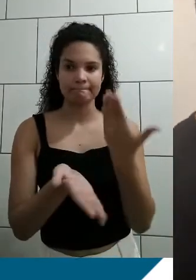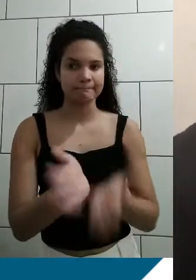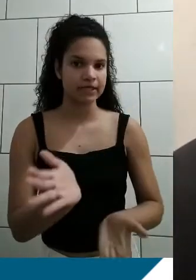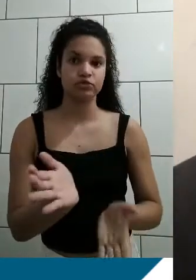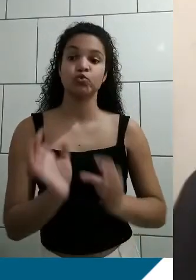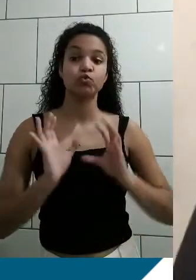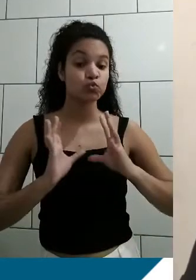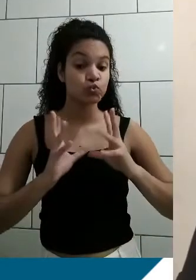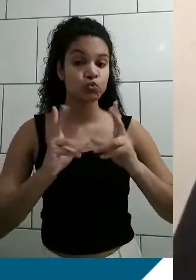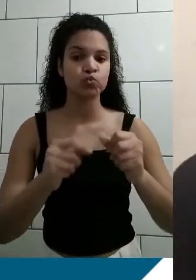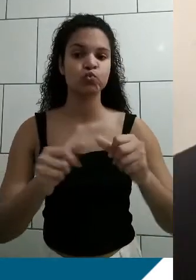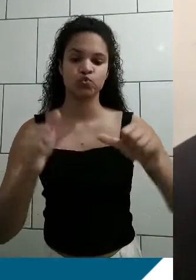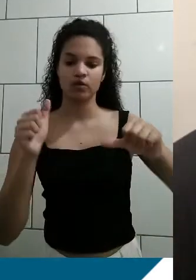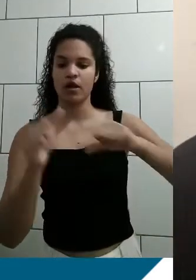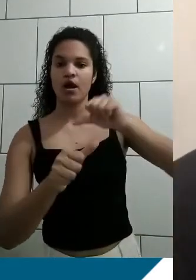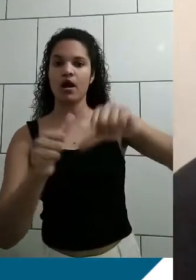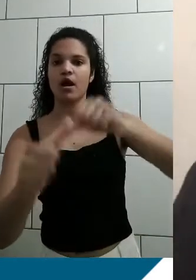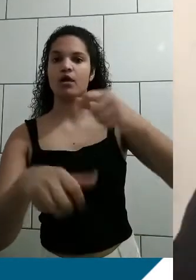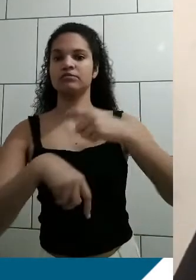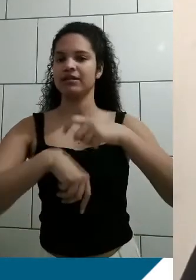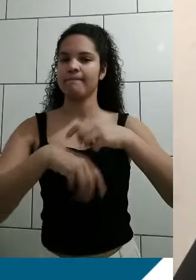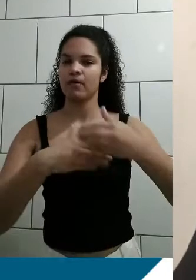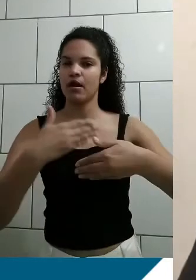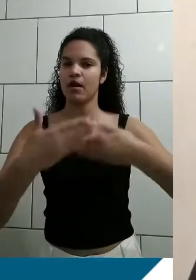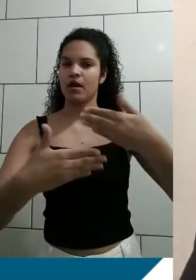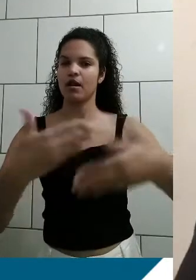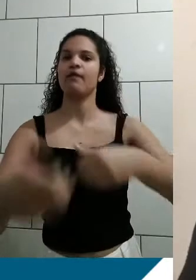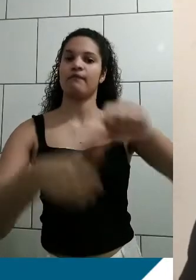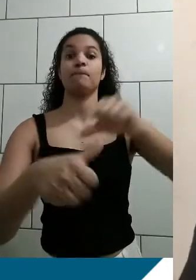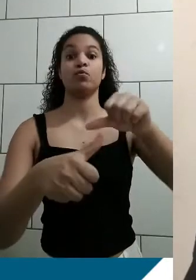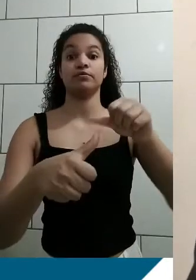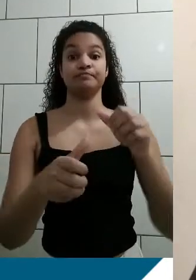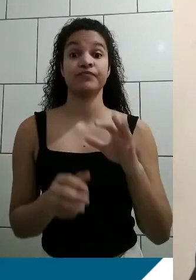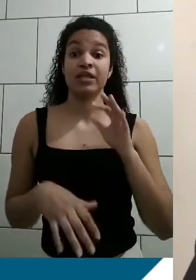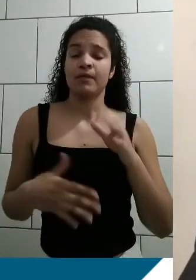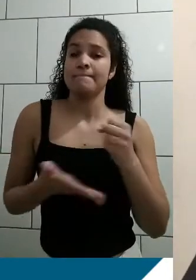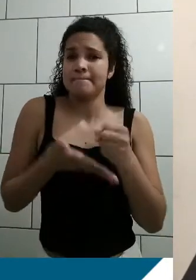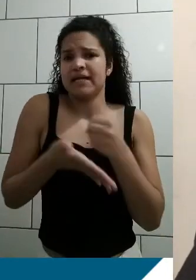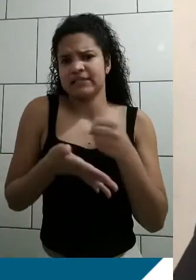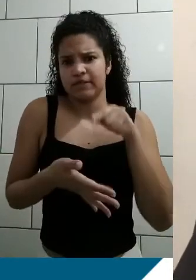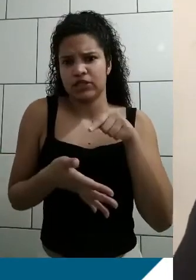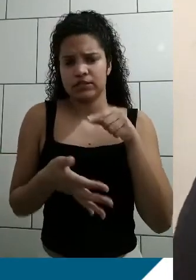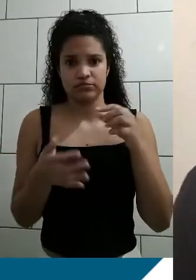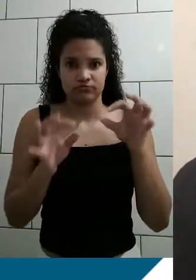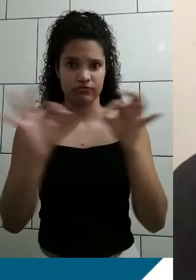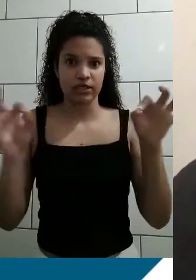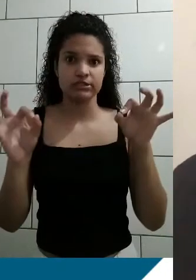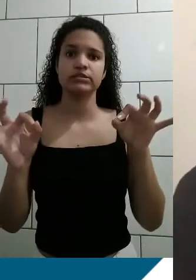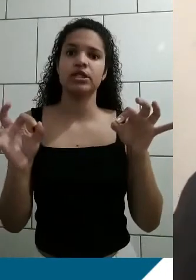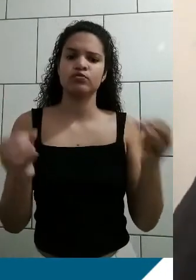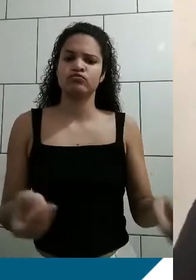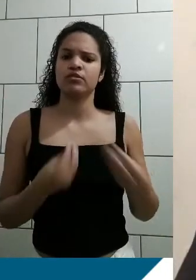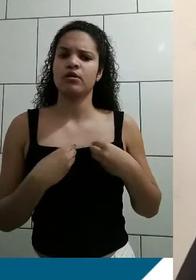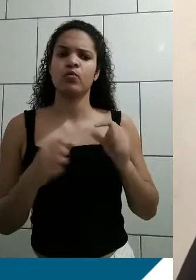Bom, basicamente, essa frase nos motiva a entender os processos de transformação que ocorrem na natureza